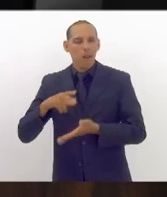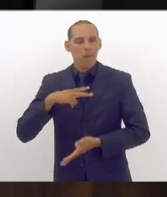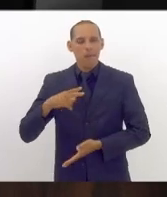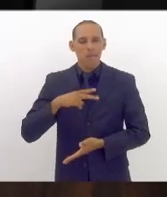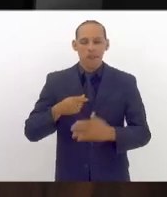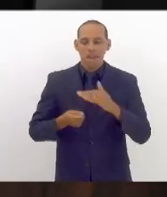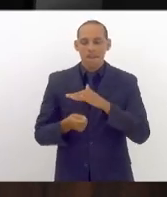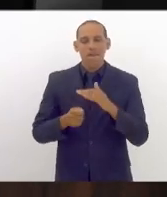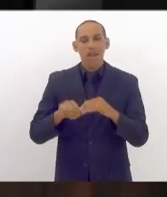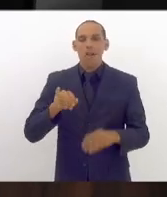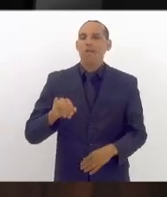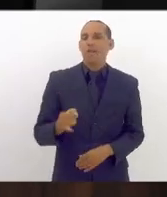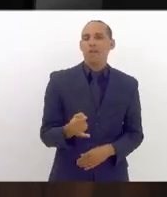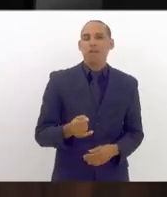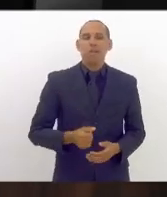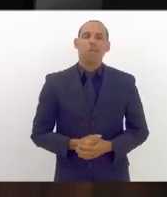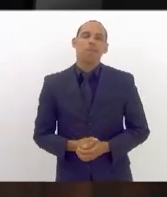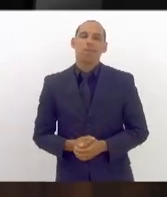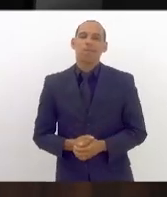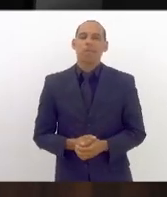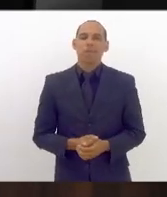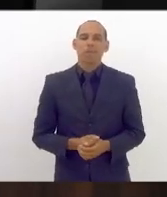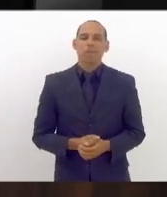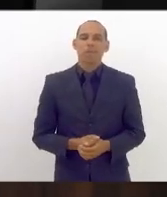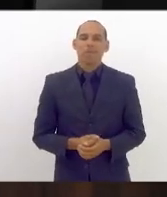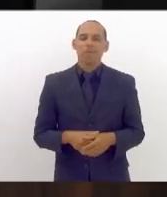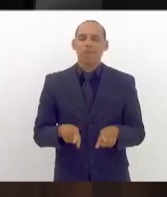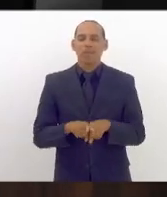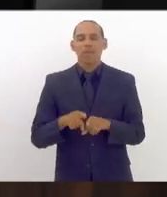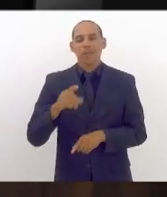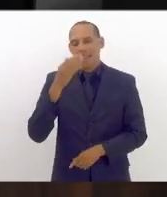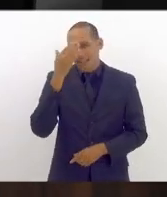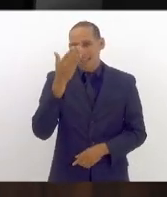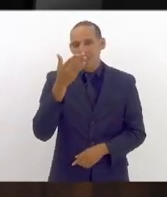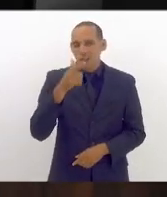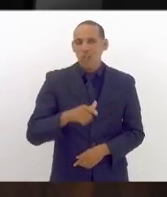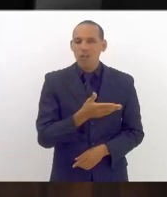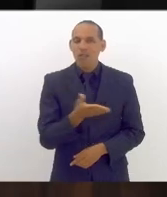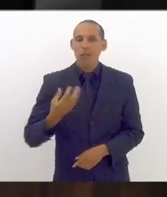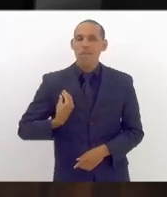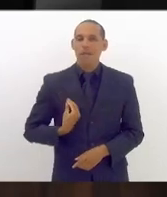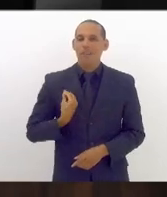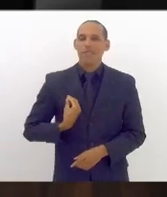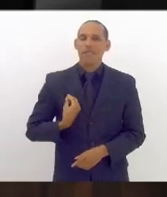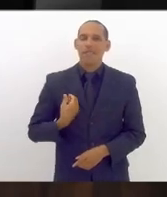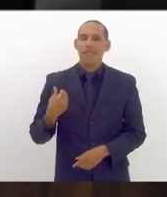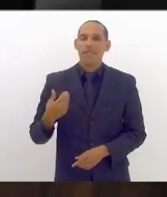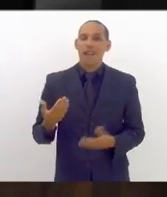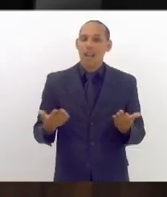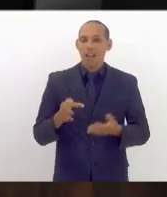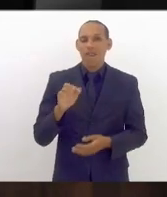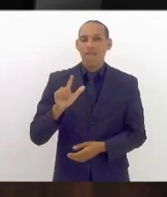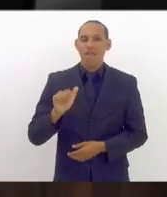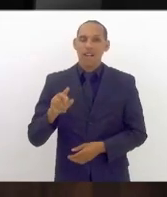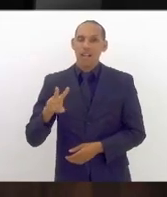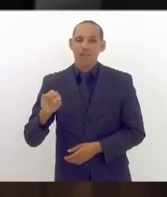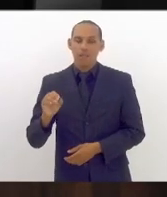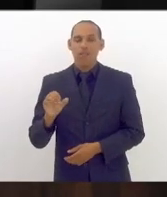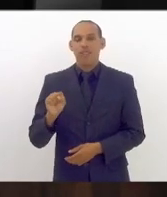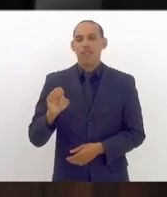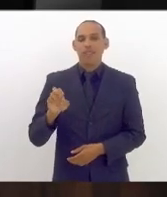investimento quero mais uma vez agradecer a presença de todos vir aqui passar o Flávio Serafim